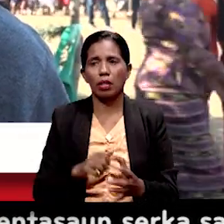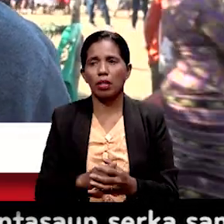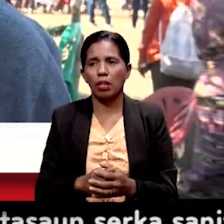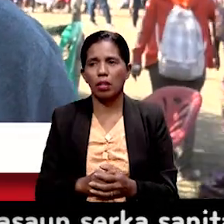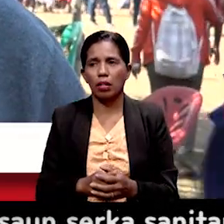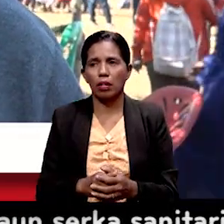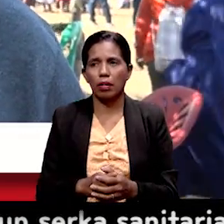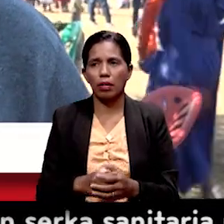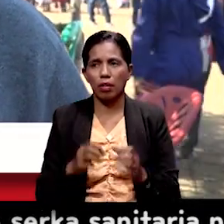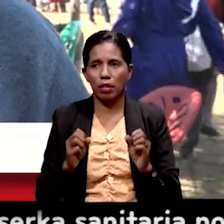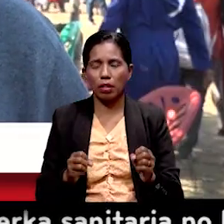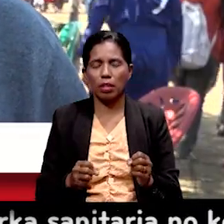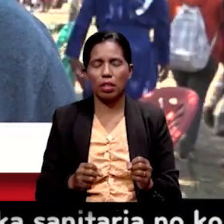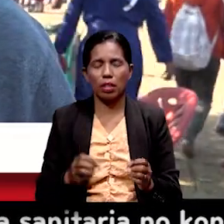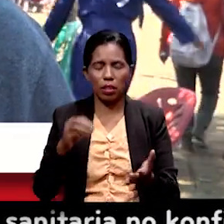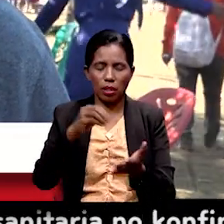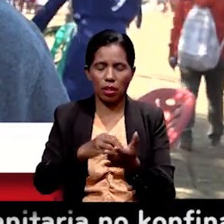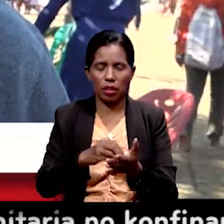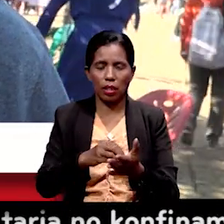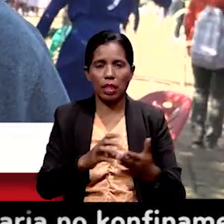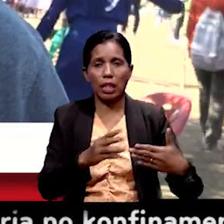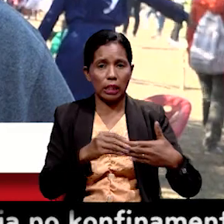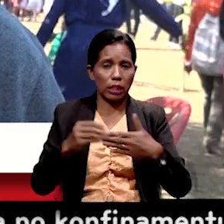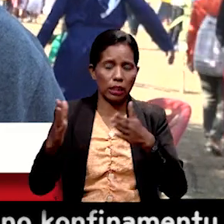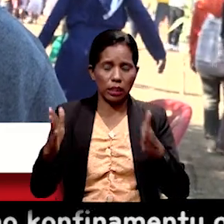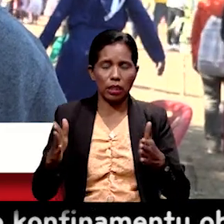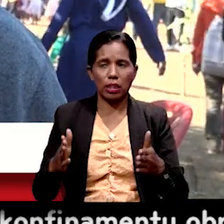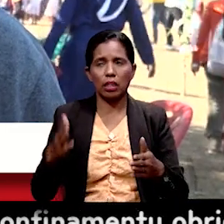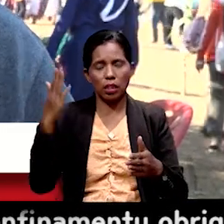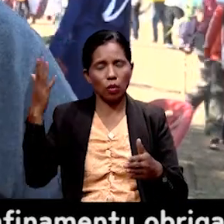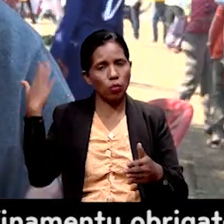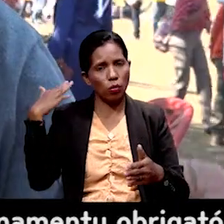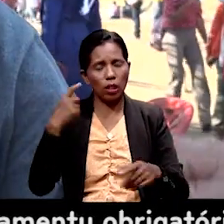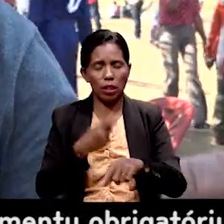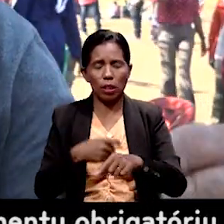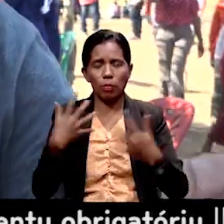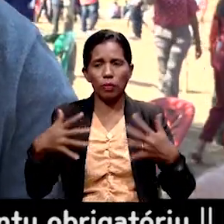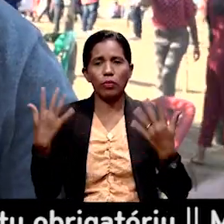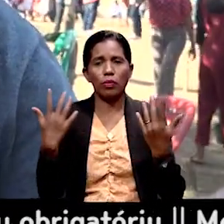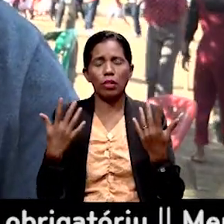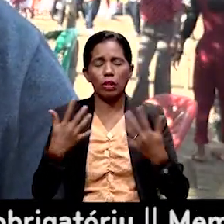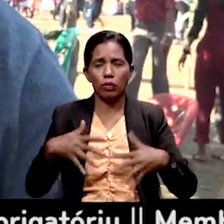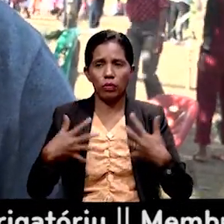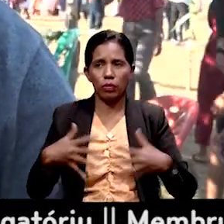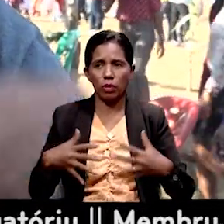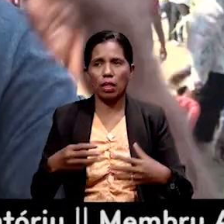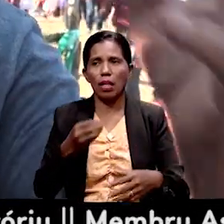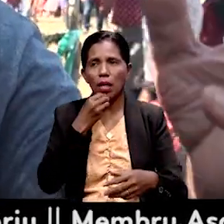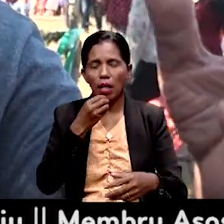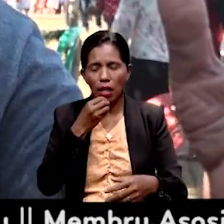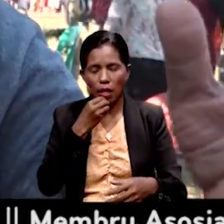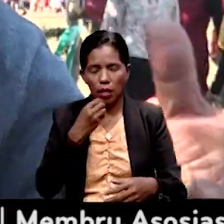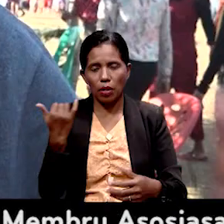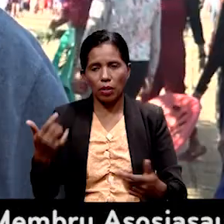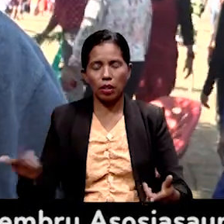tenke tamo itoan ia fuan, na yulun siren inia neve, ia funularan, mai han wai muri ni aheto i agora sira muri